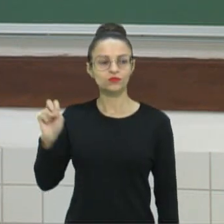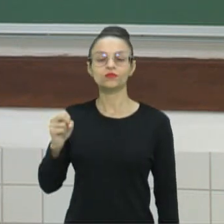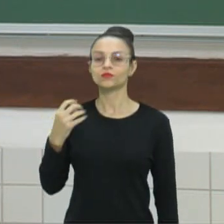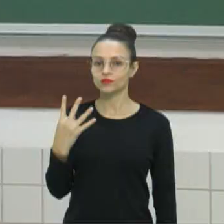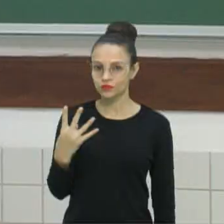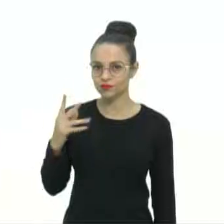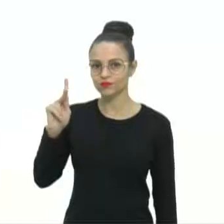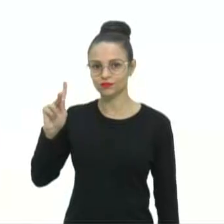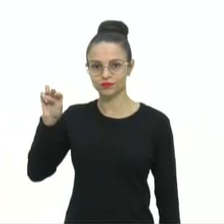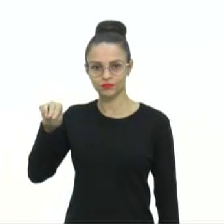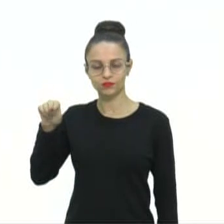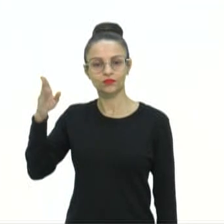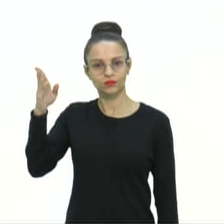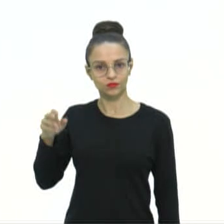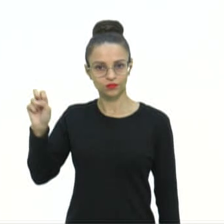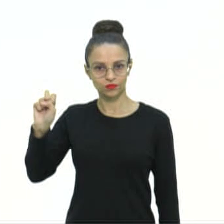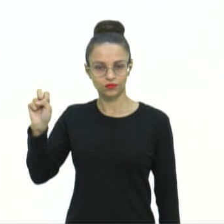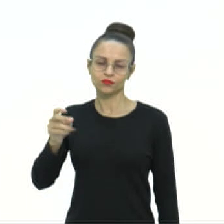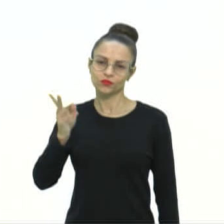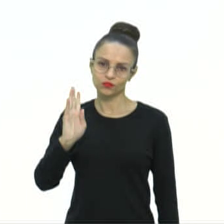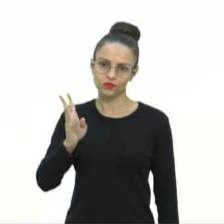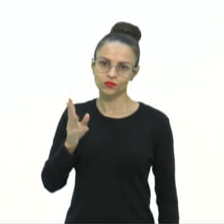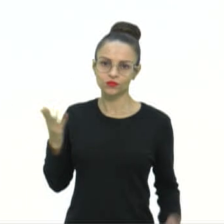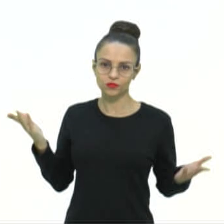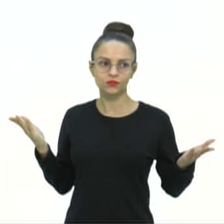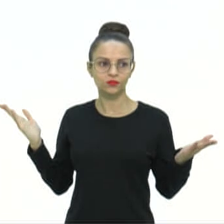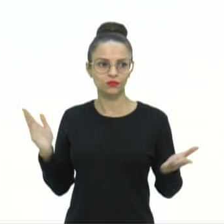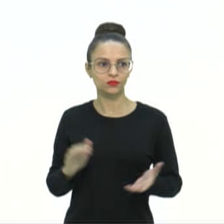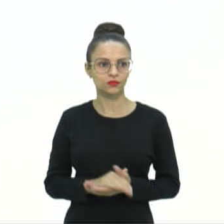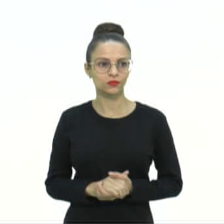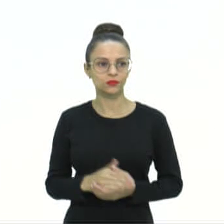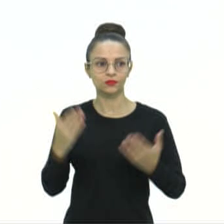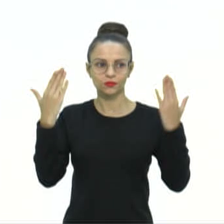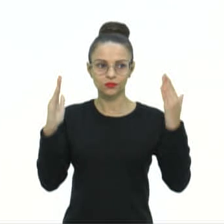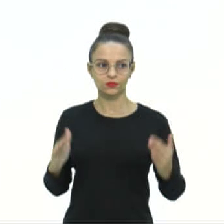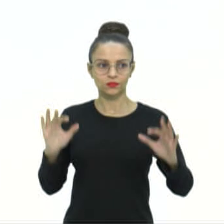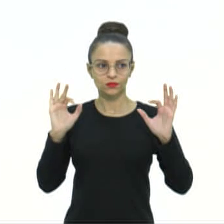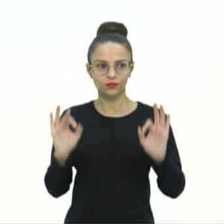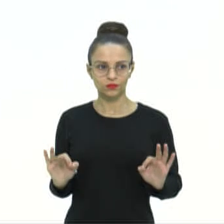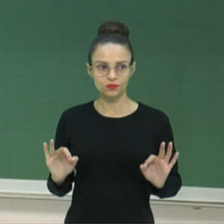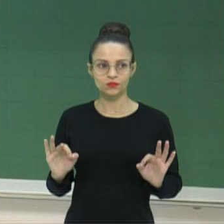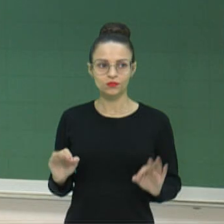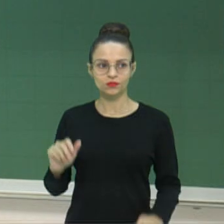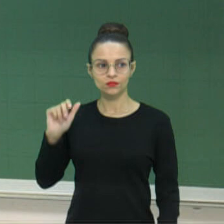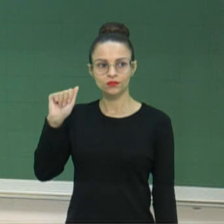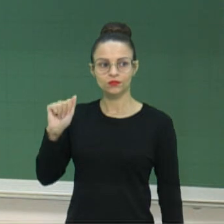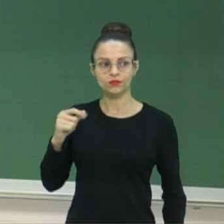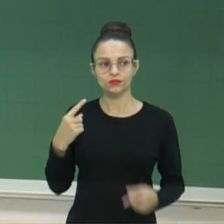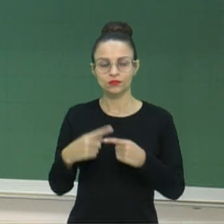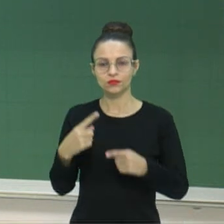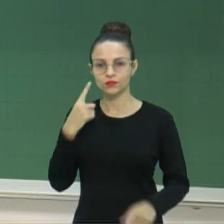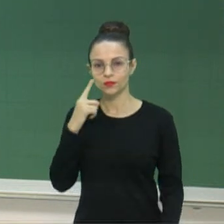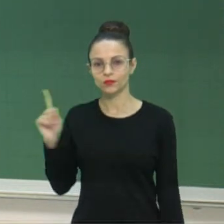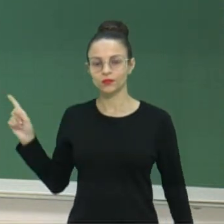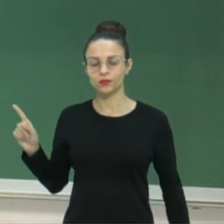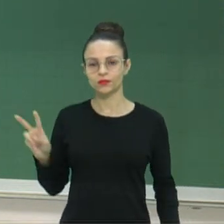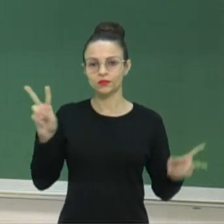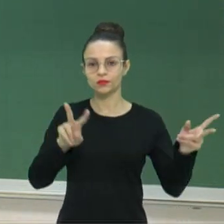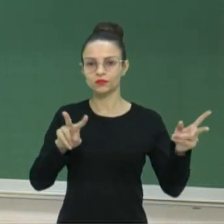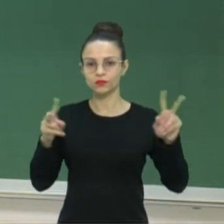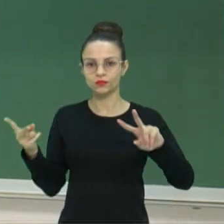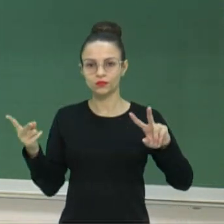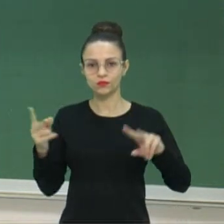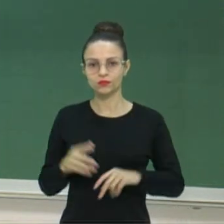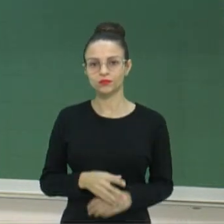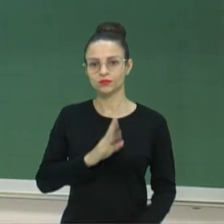4 km por segundo, 4.000 km por segundo, certo? A gente analisar a alternativa A, porque o que eu faço? Eu lembro aqui que